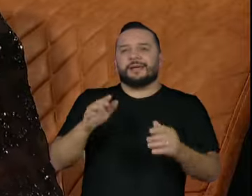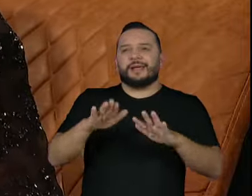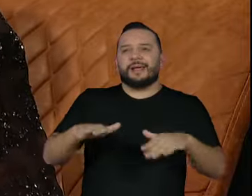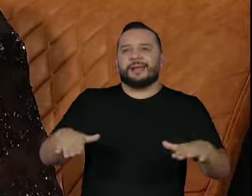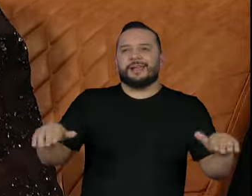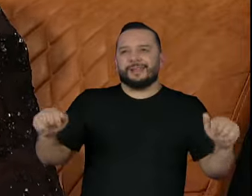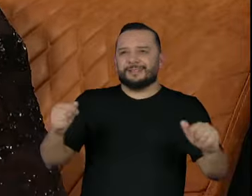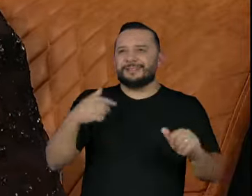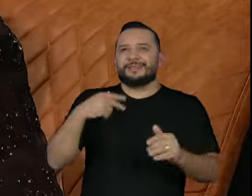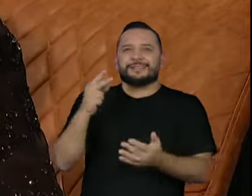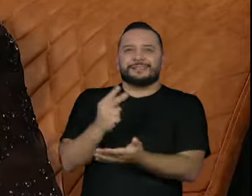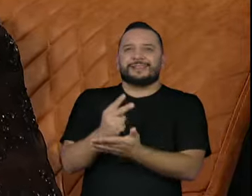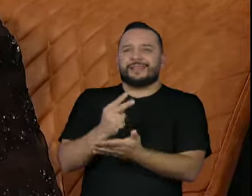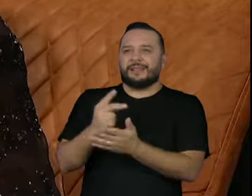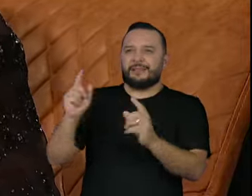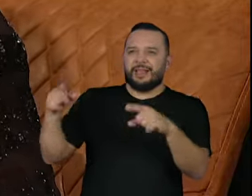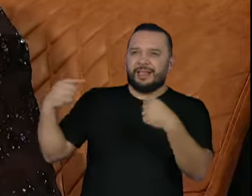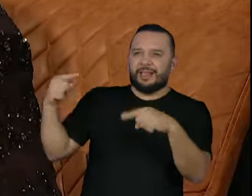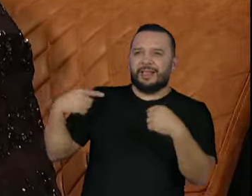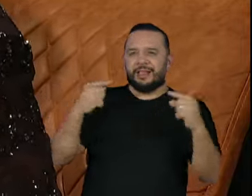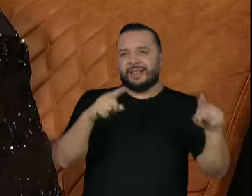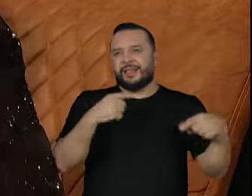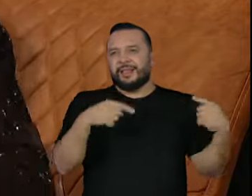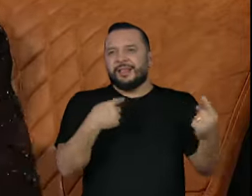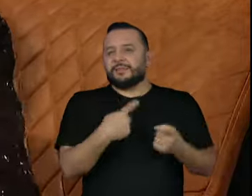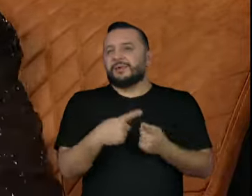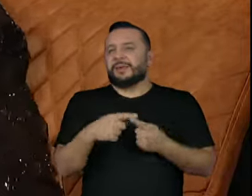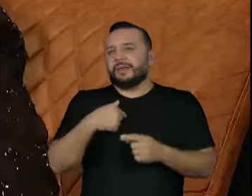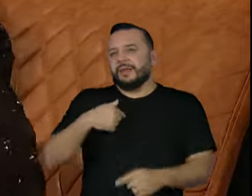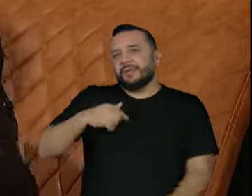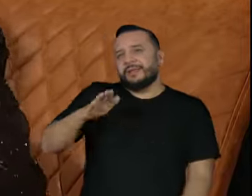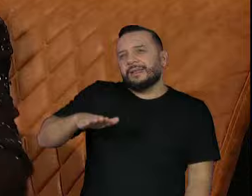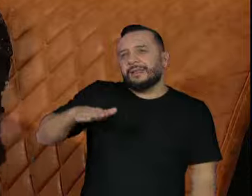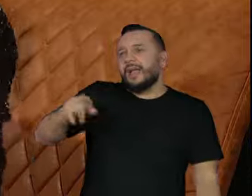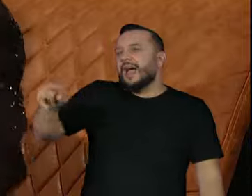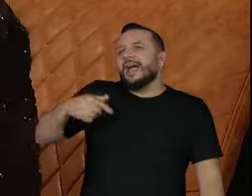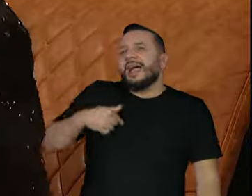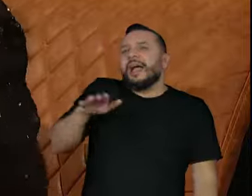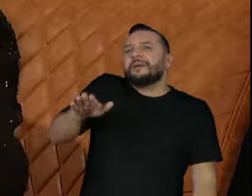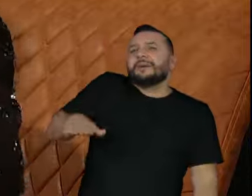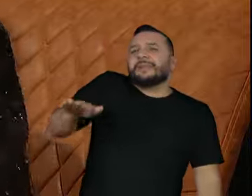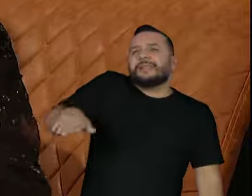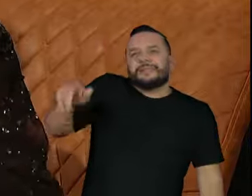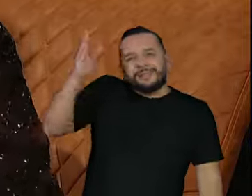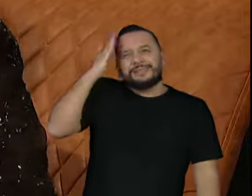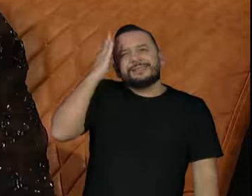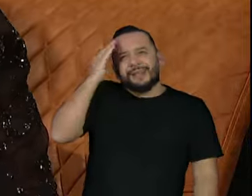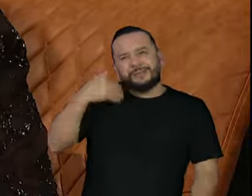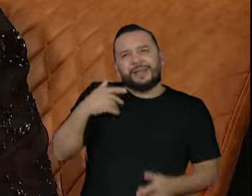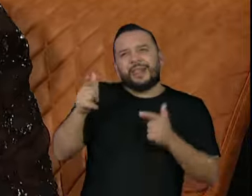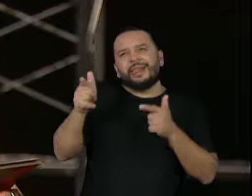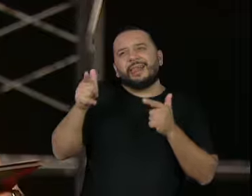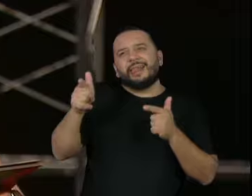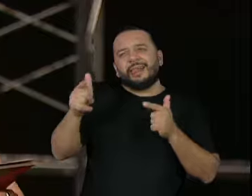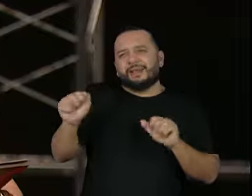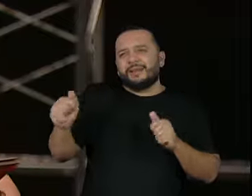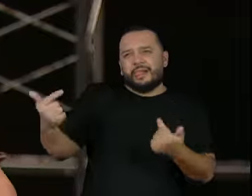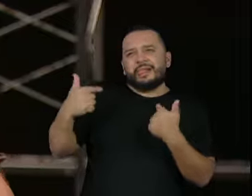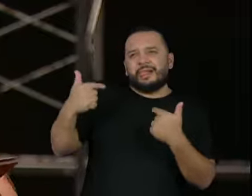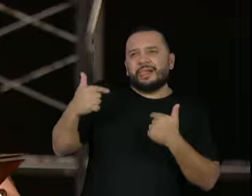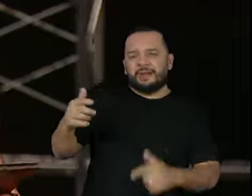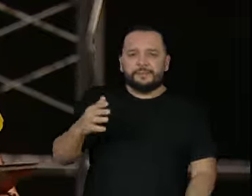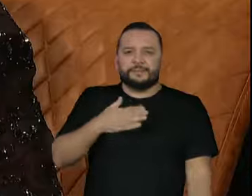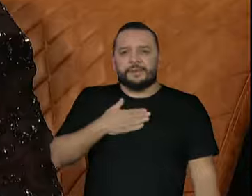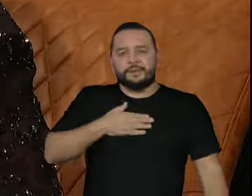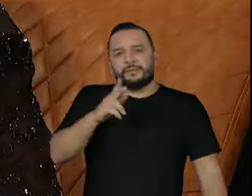muito comigo, né? Sempre fui muito pequenininha, né? E todo mundo, Nanica, aqueles apelidos que você pode imaginar. E o meu